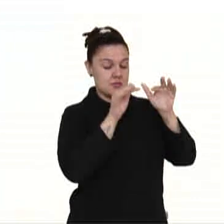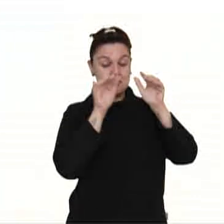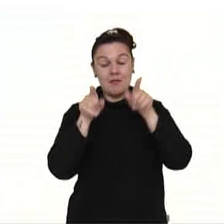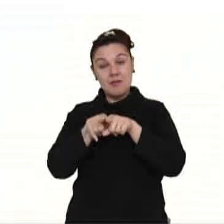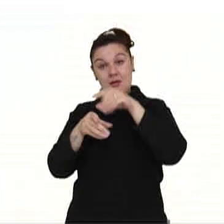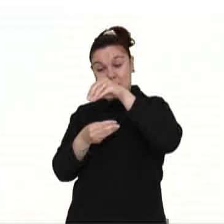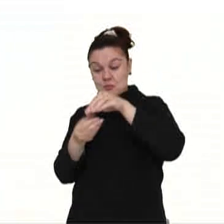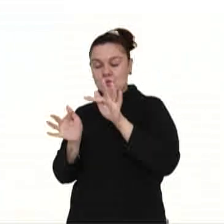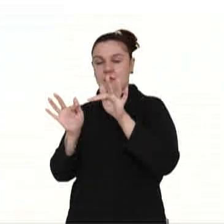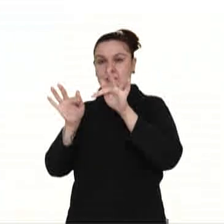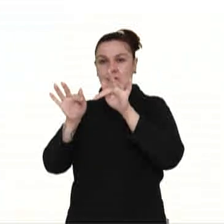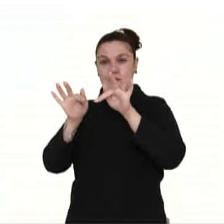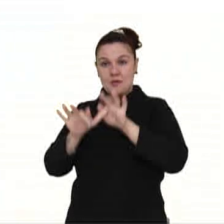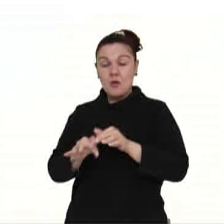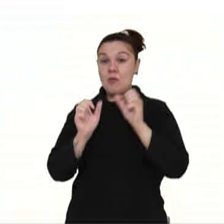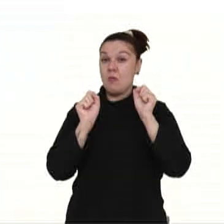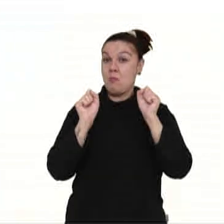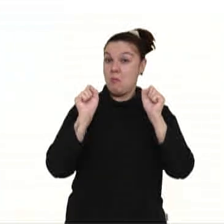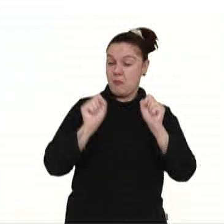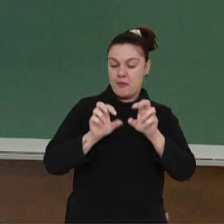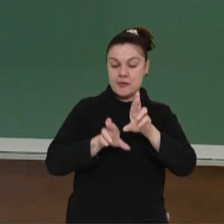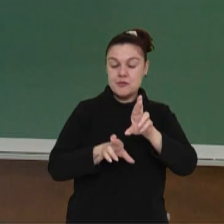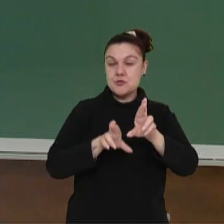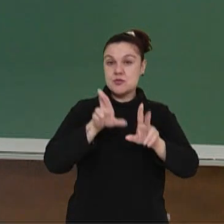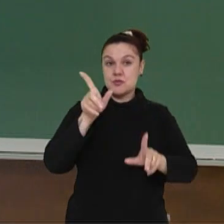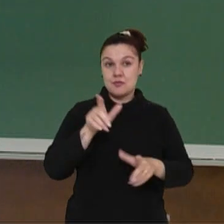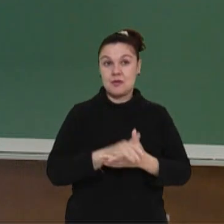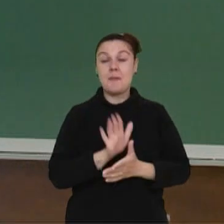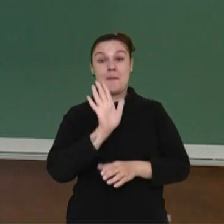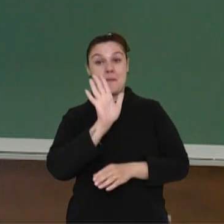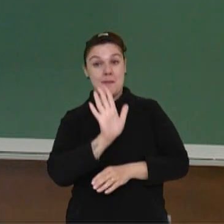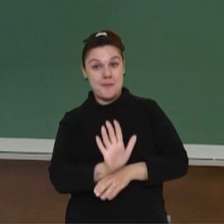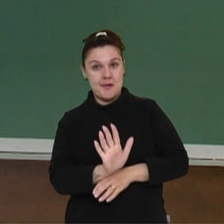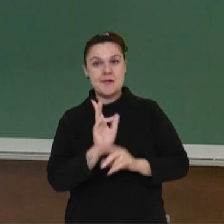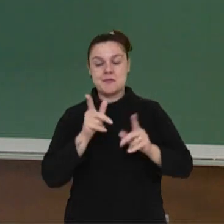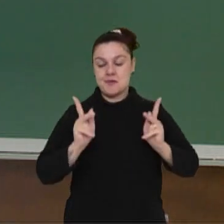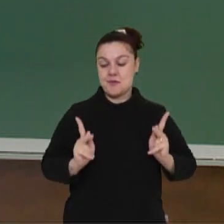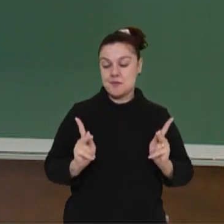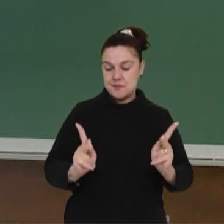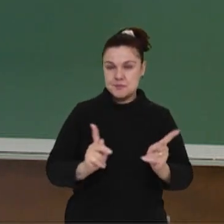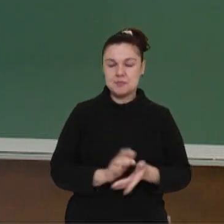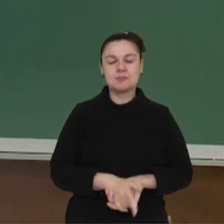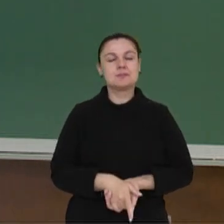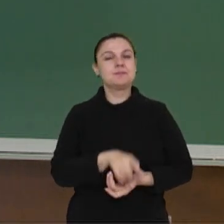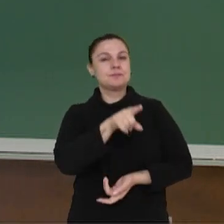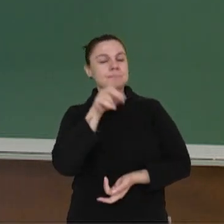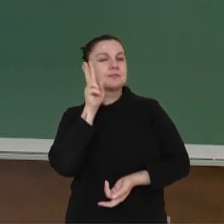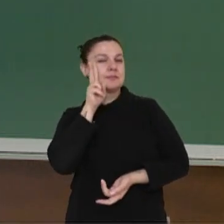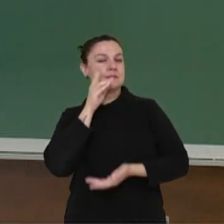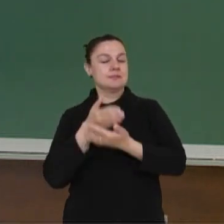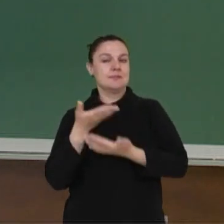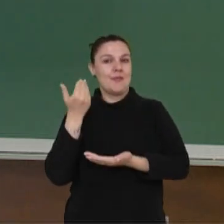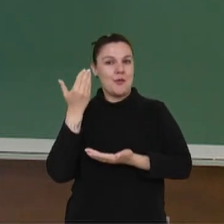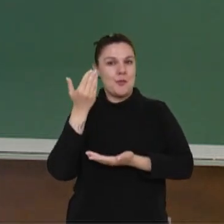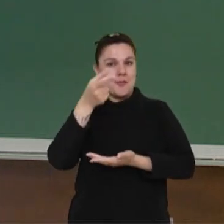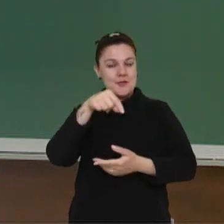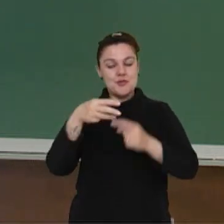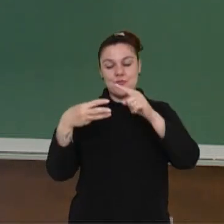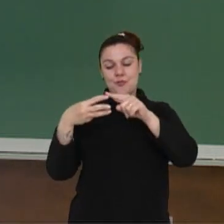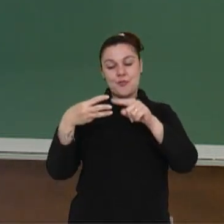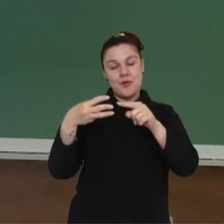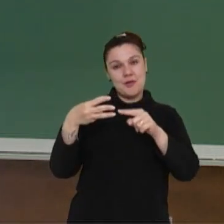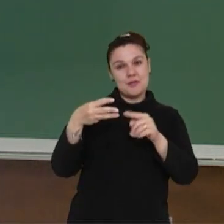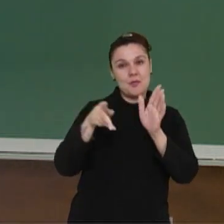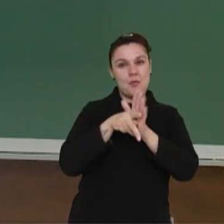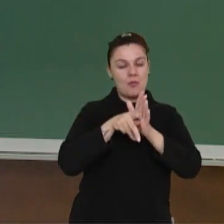produto e as de reagentes podem ser diferentes, mas são constantes. Lembra da aula anterior que vimos as três